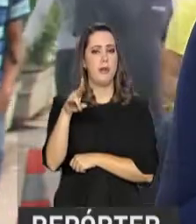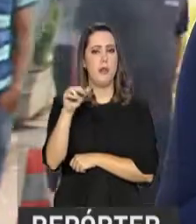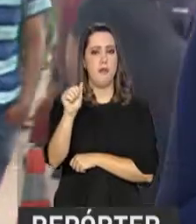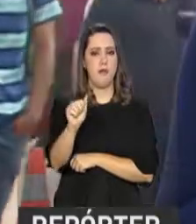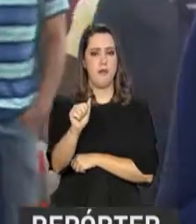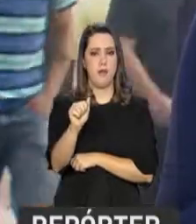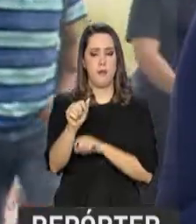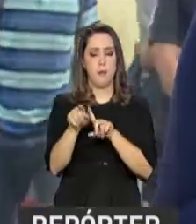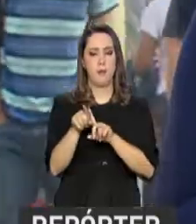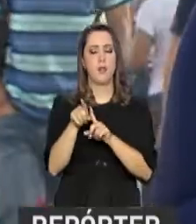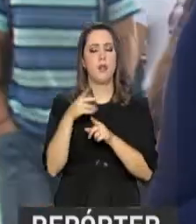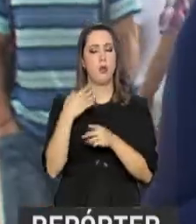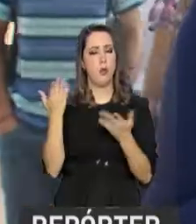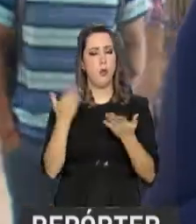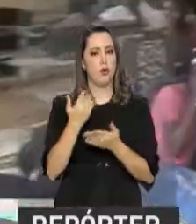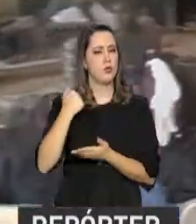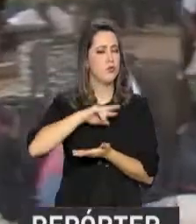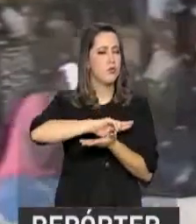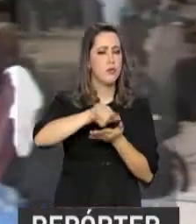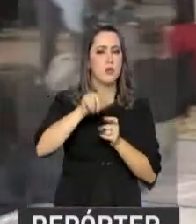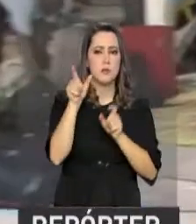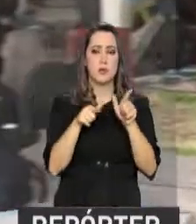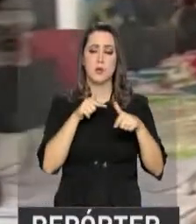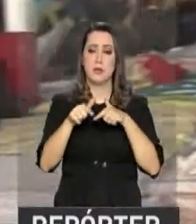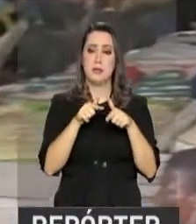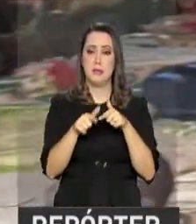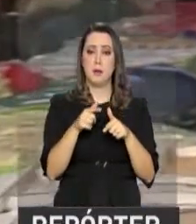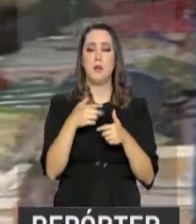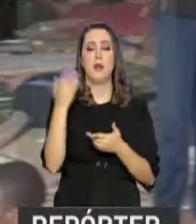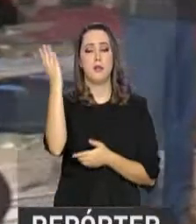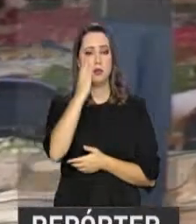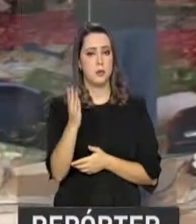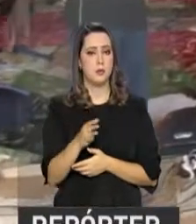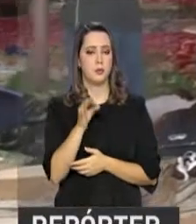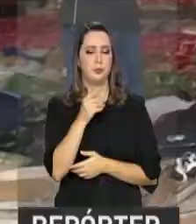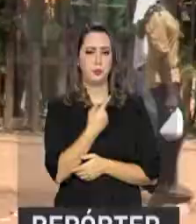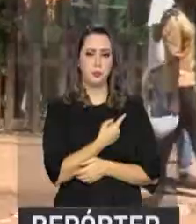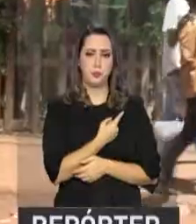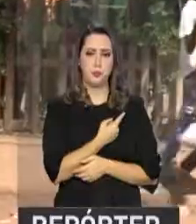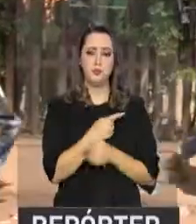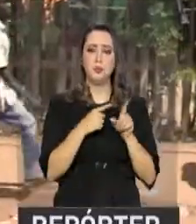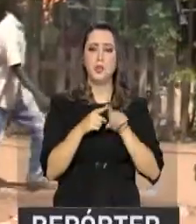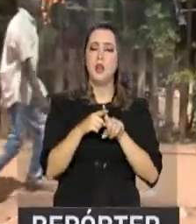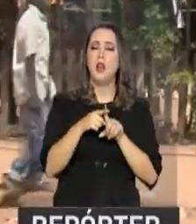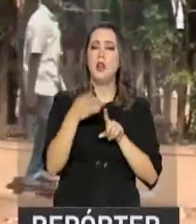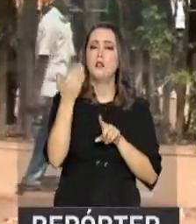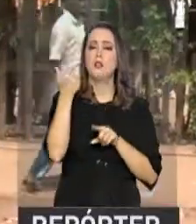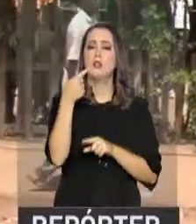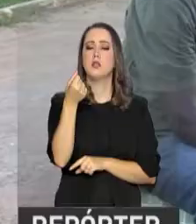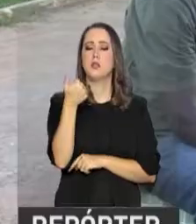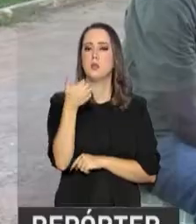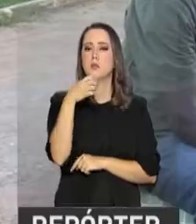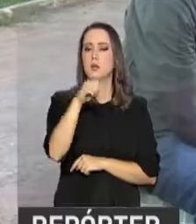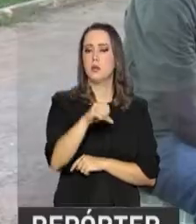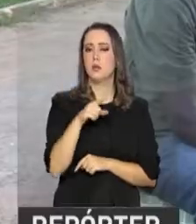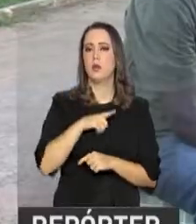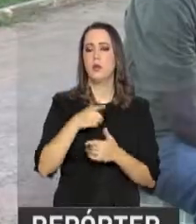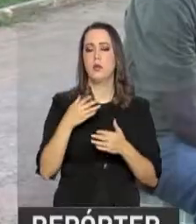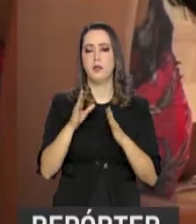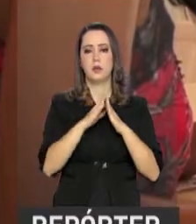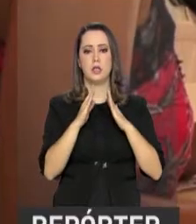vagas de emprego formal no brasil o governo brasileiro celebrou em 2009 o acordo sobre residência para nacionais